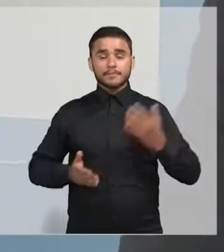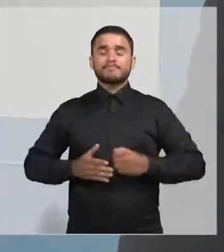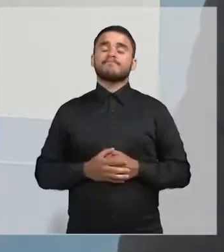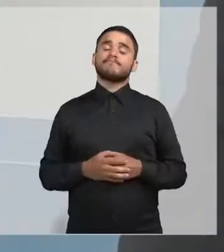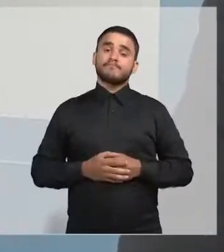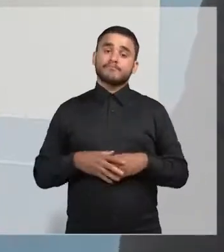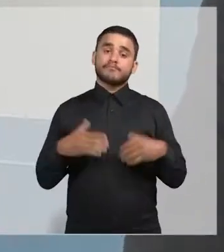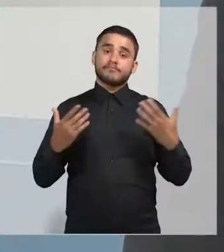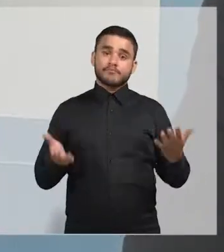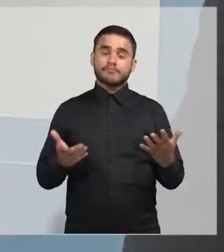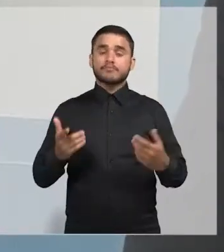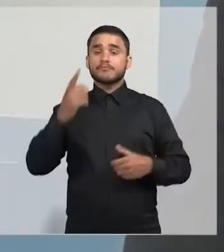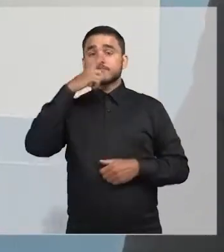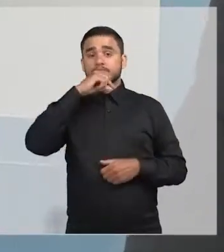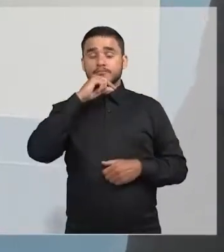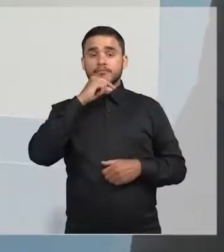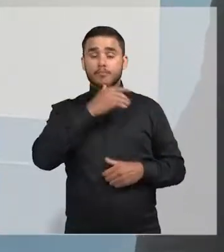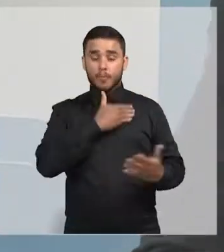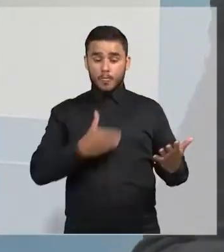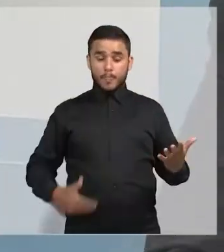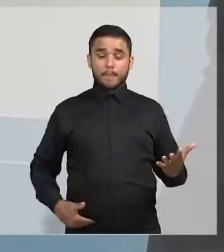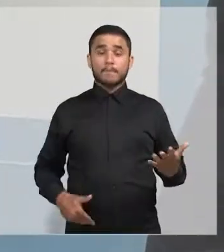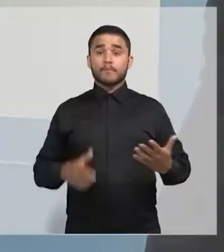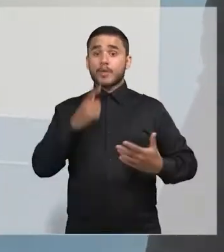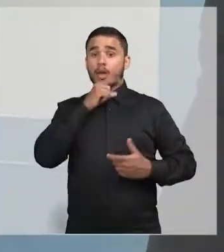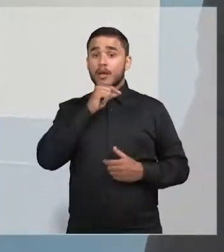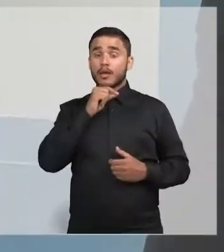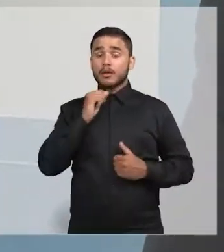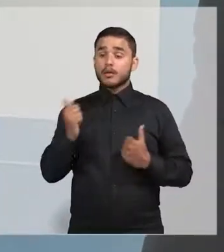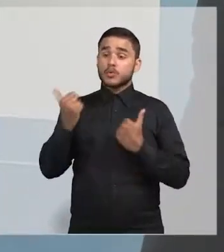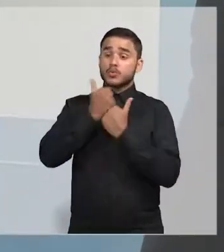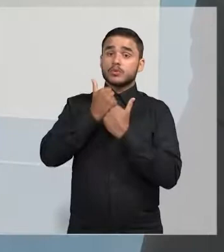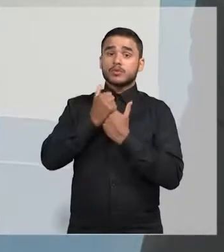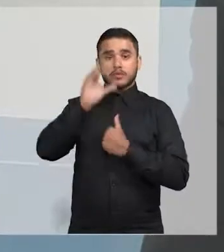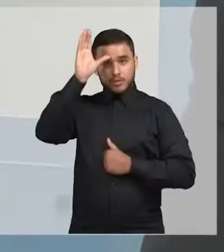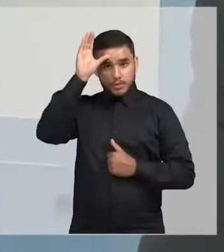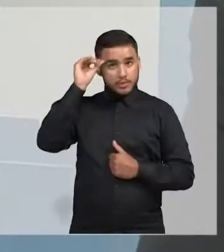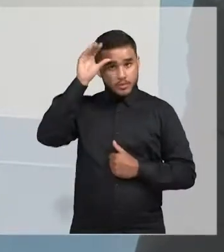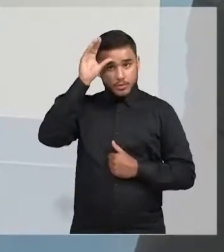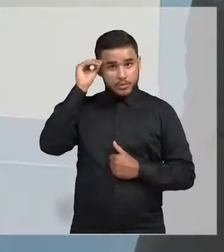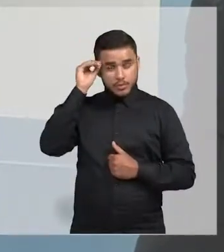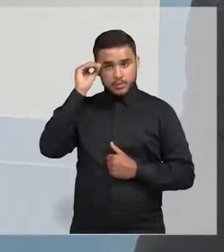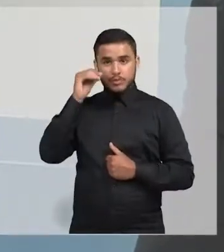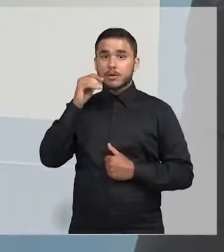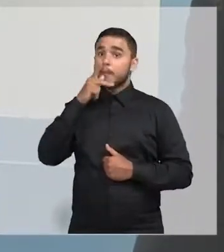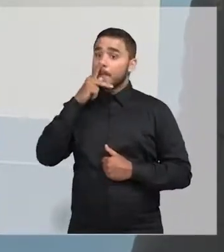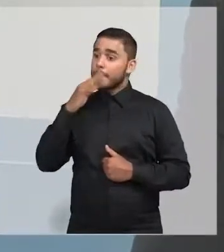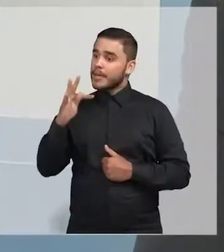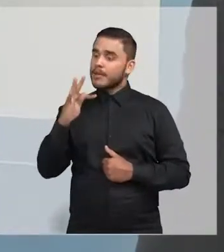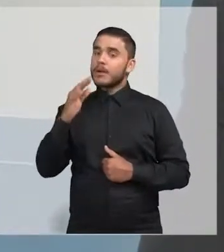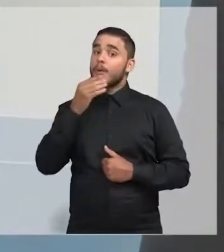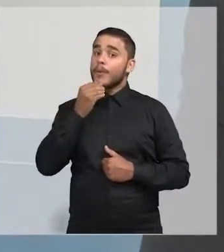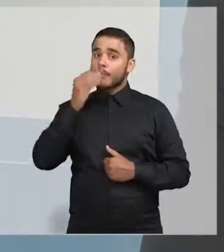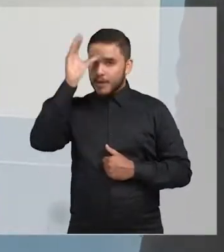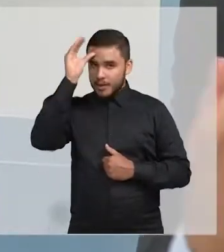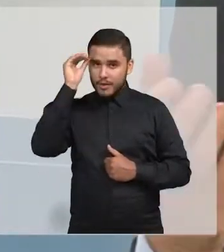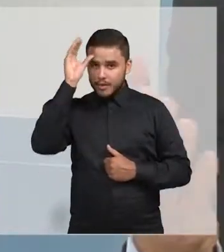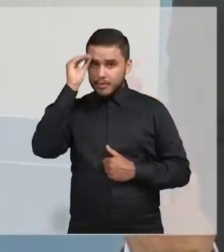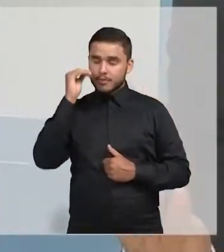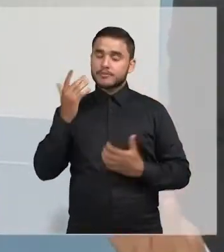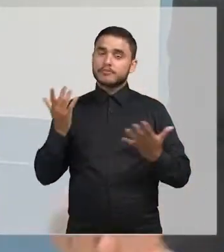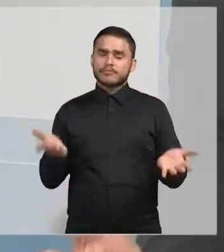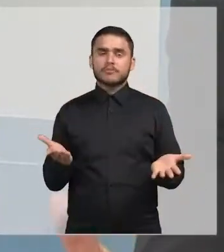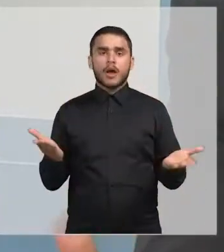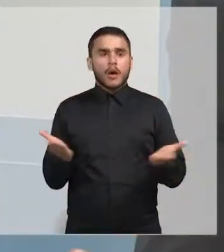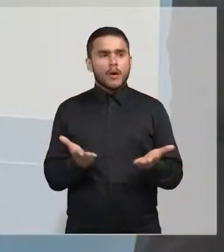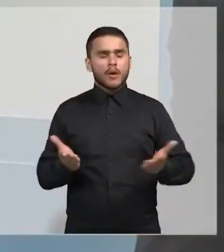sai do governo, entrega o governo ao PT, na mão de Camilo Santana, né? E agora,